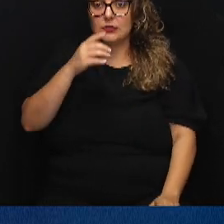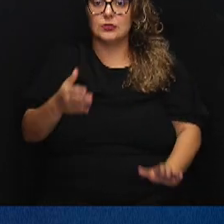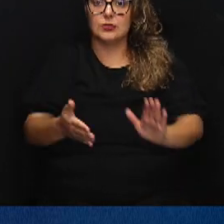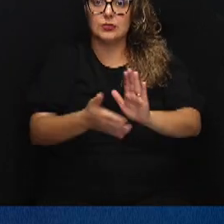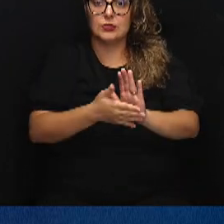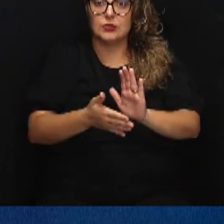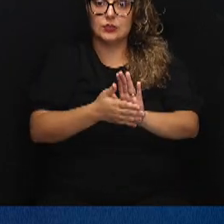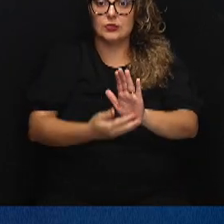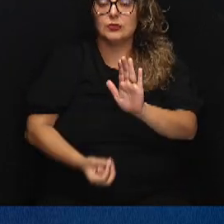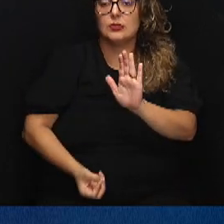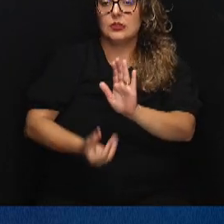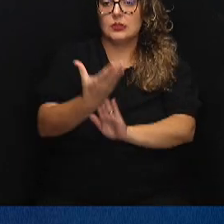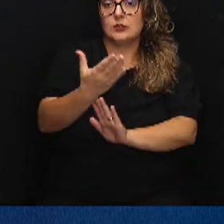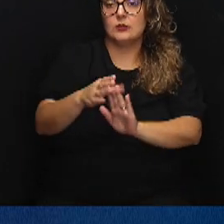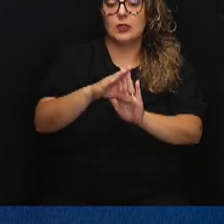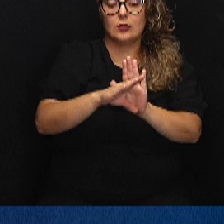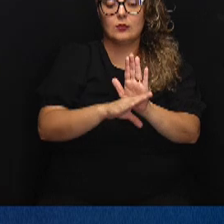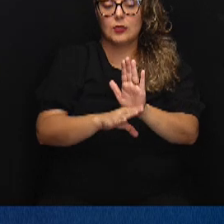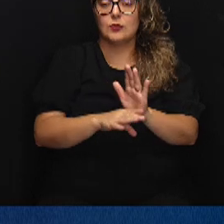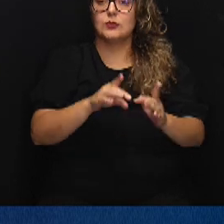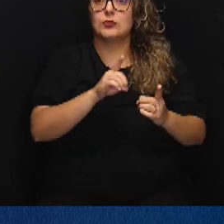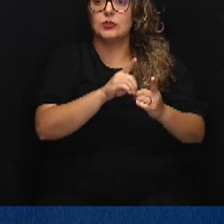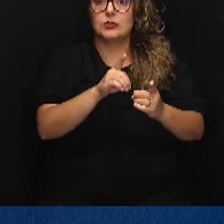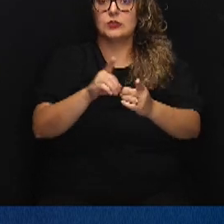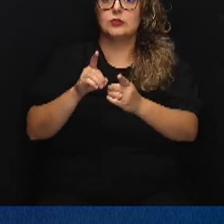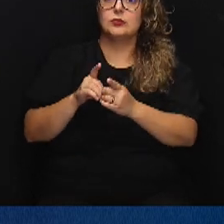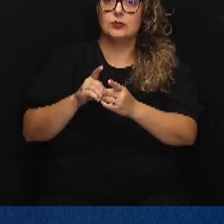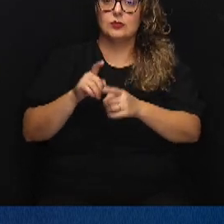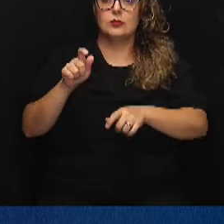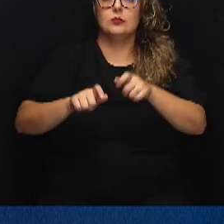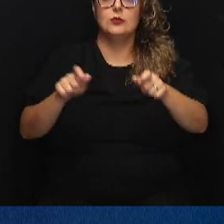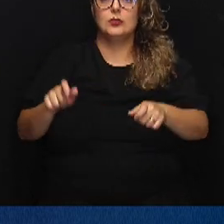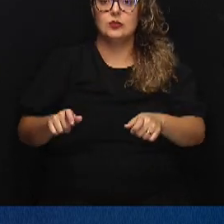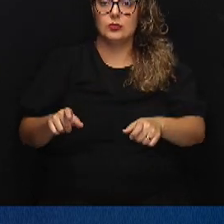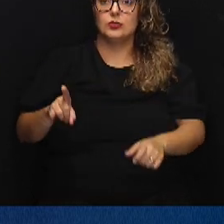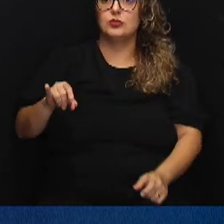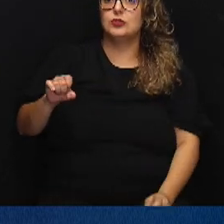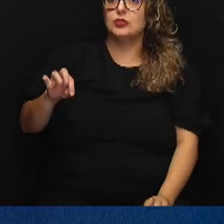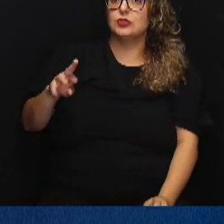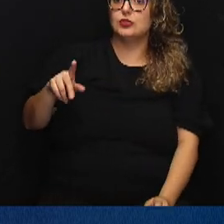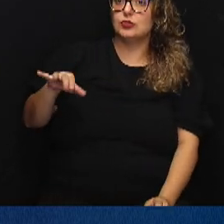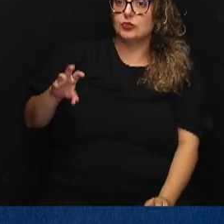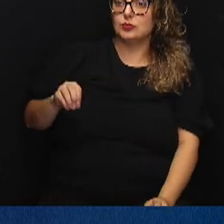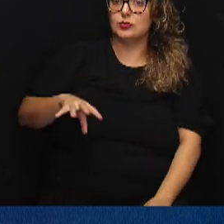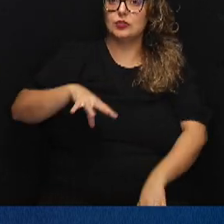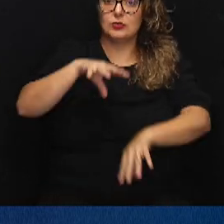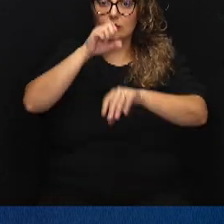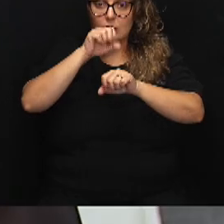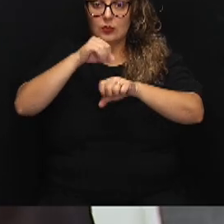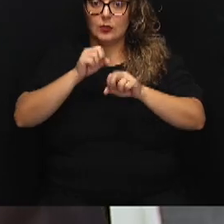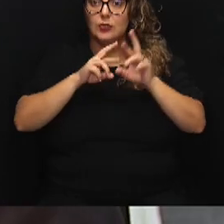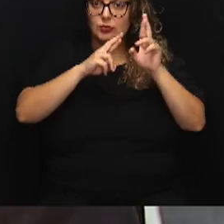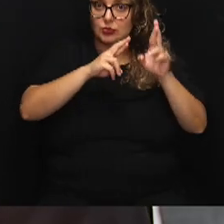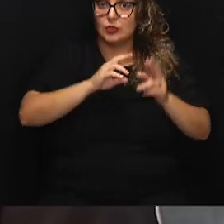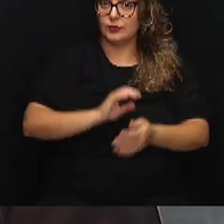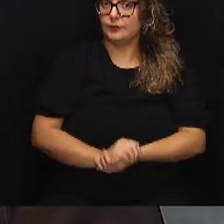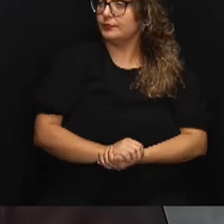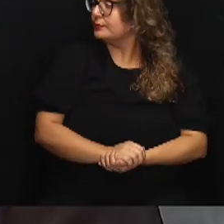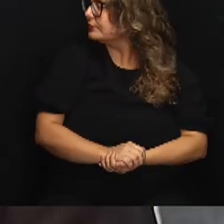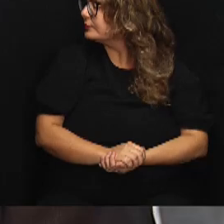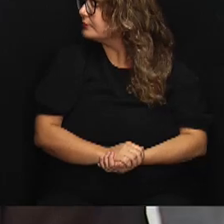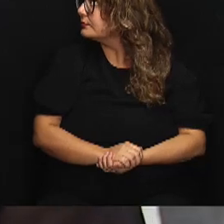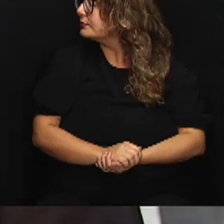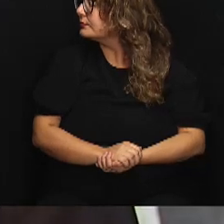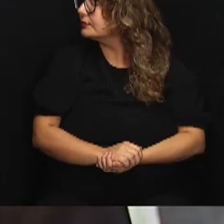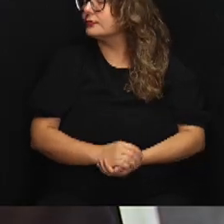a implantação do programa de atendimento a pessoas com distúrbios respiratórios do sono. A gente viu,